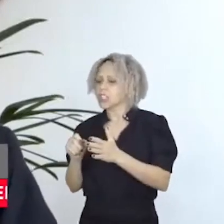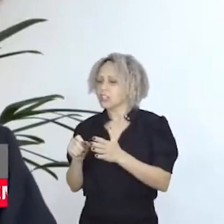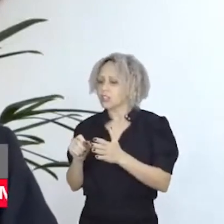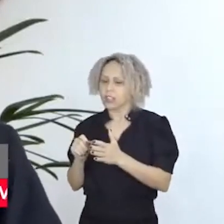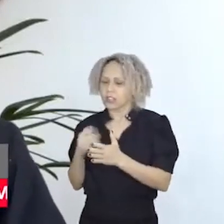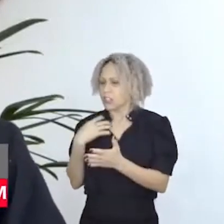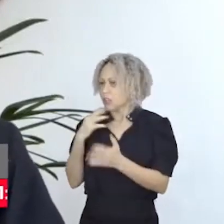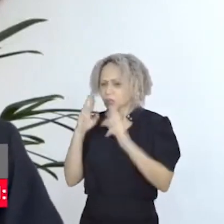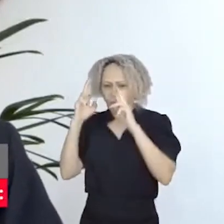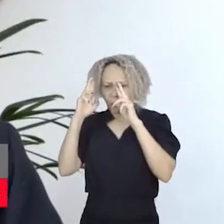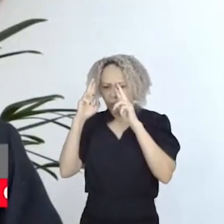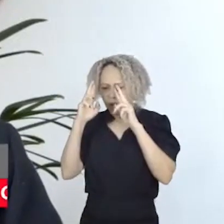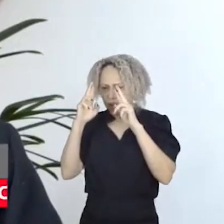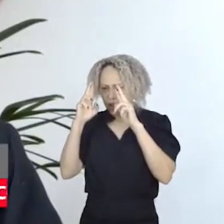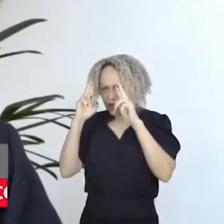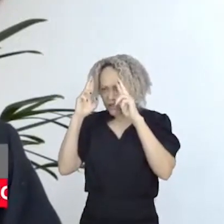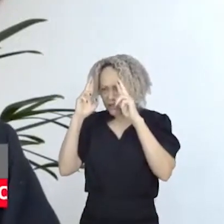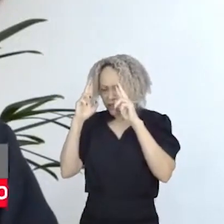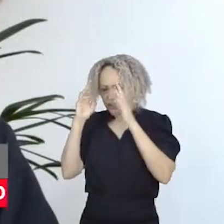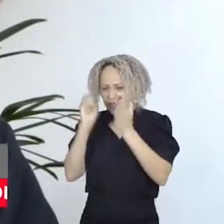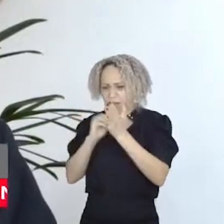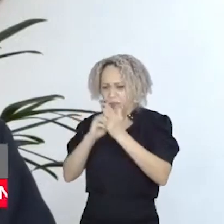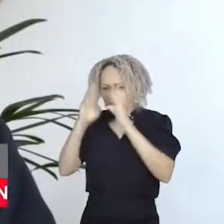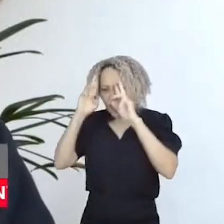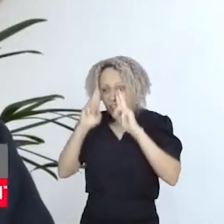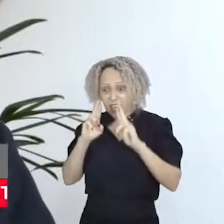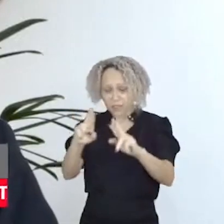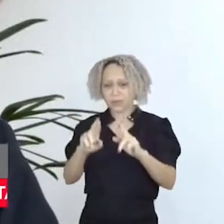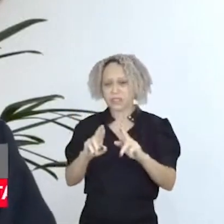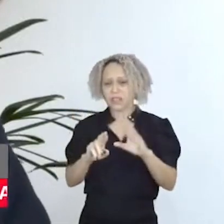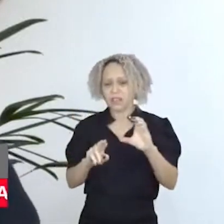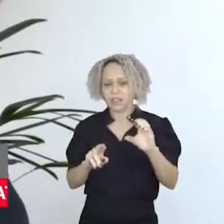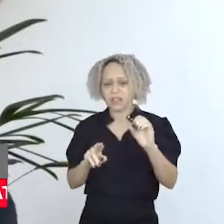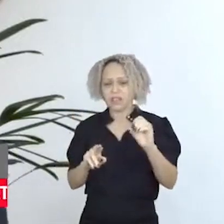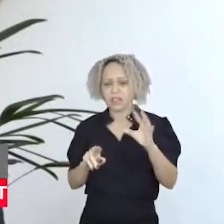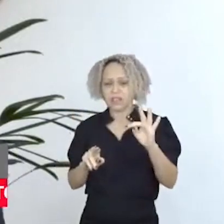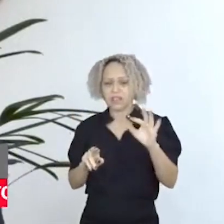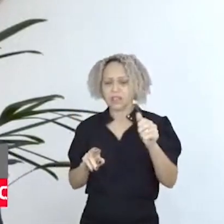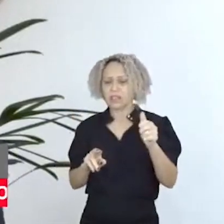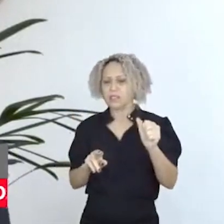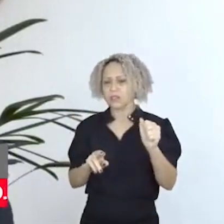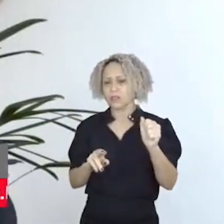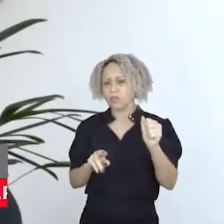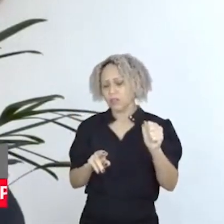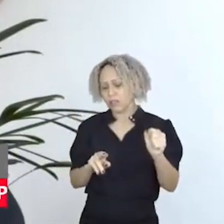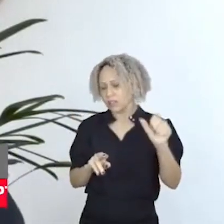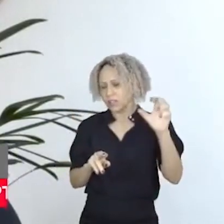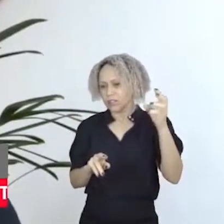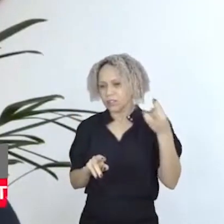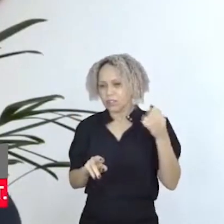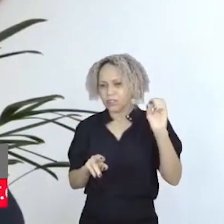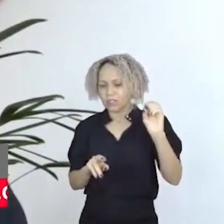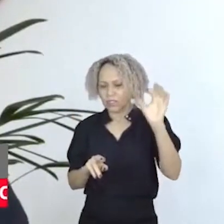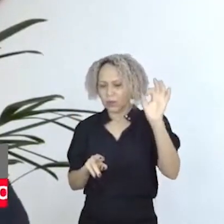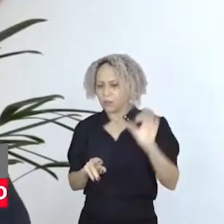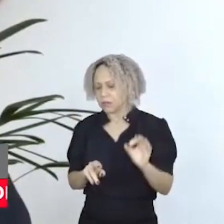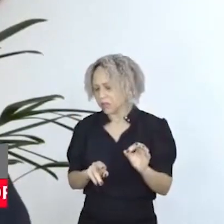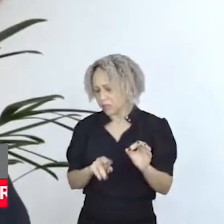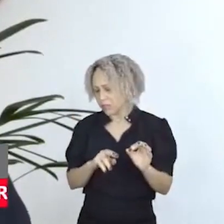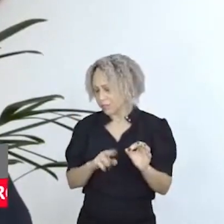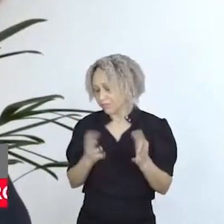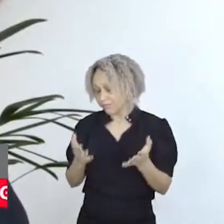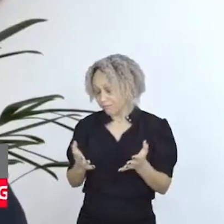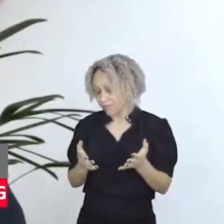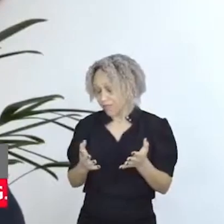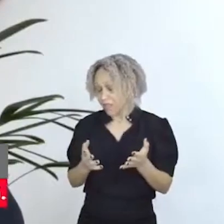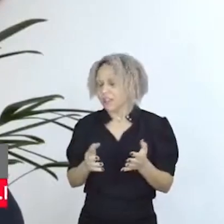essas cotas. A gente vê mulheres que são jogadas para compor ali chapa,